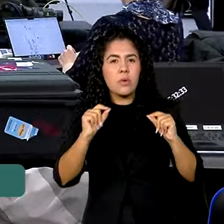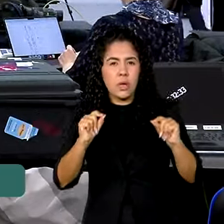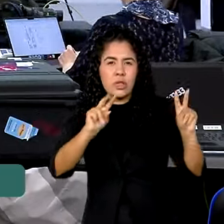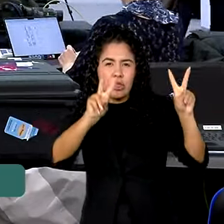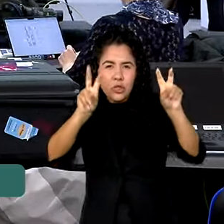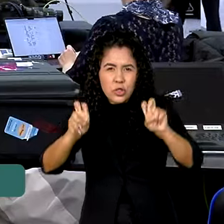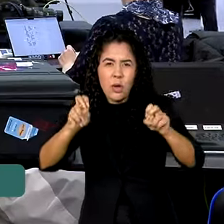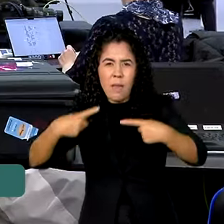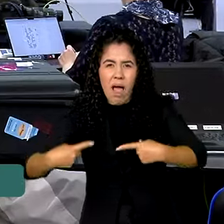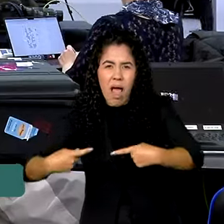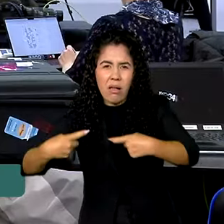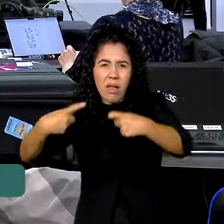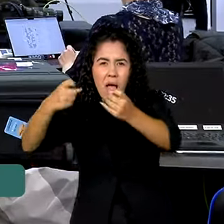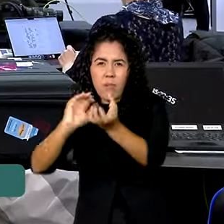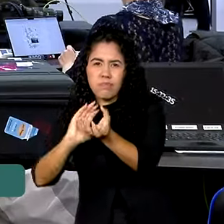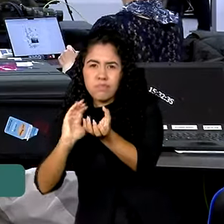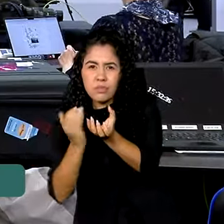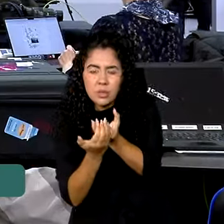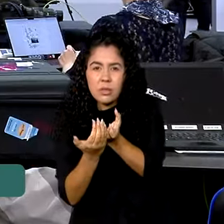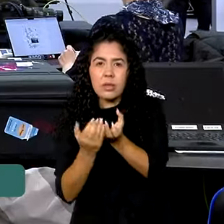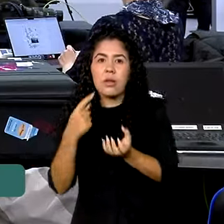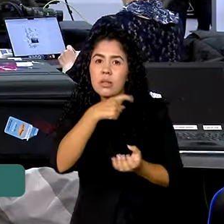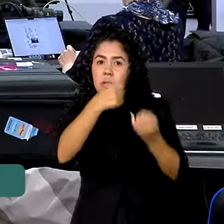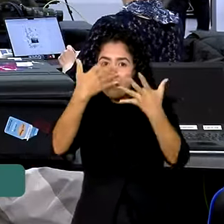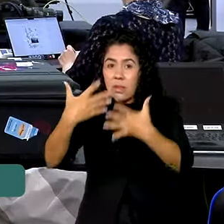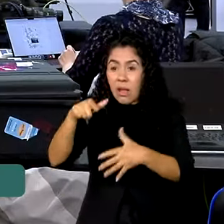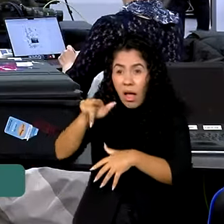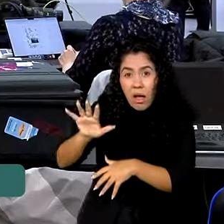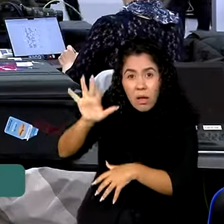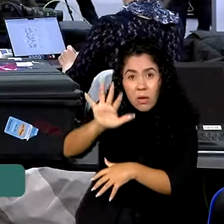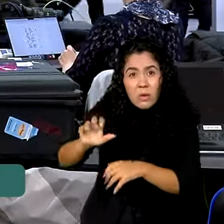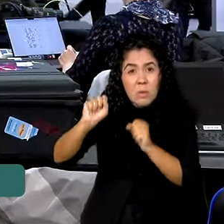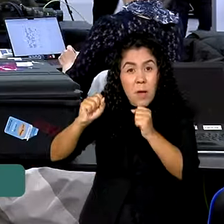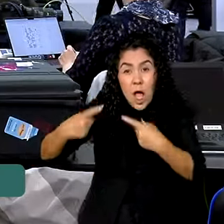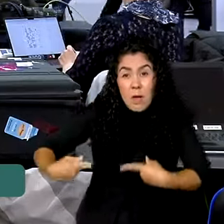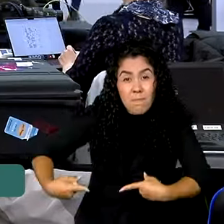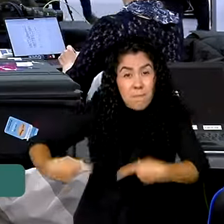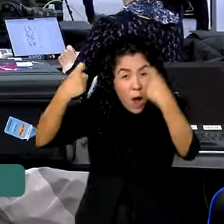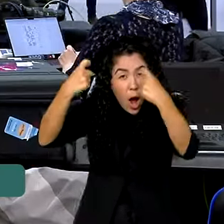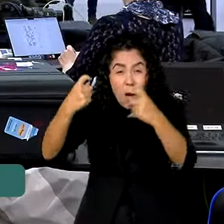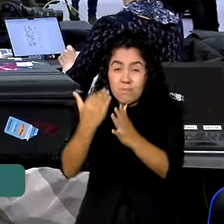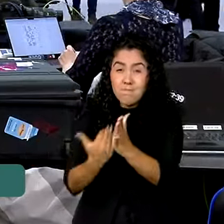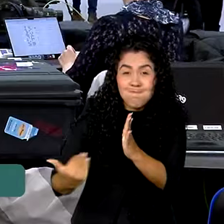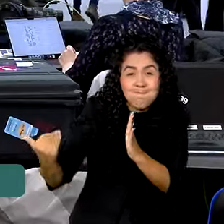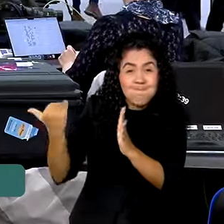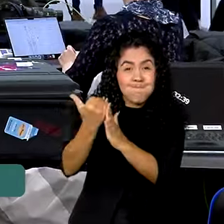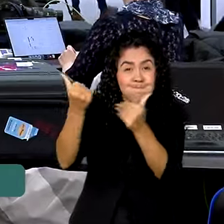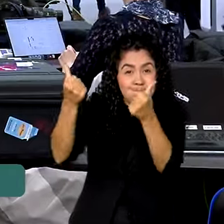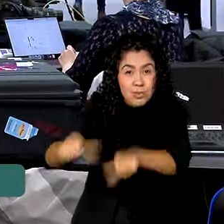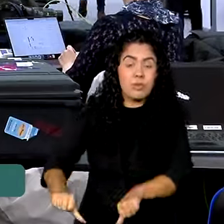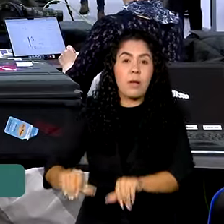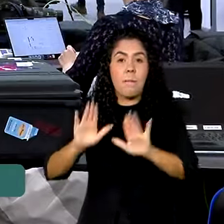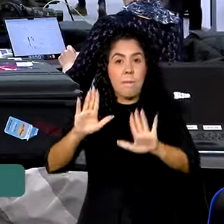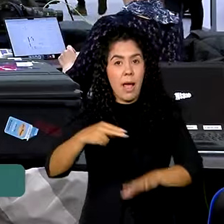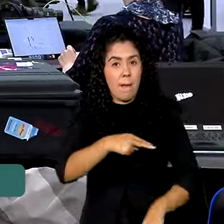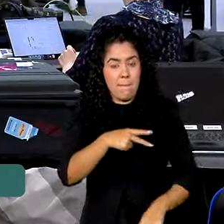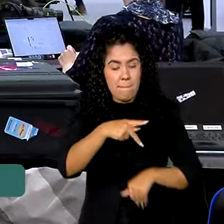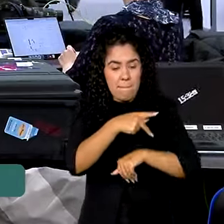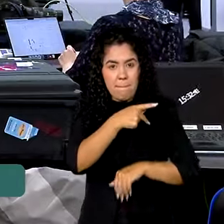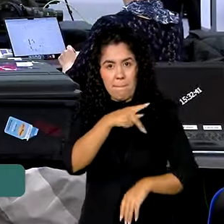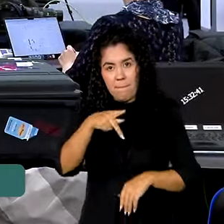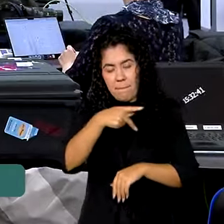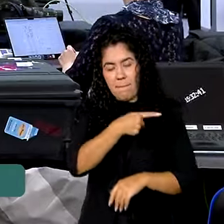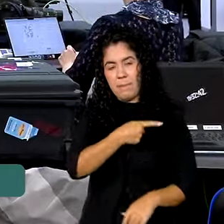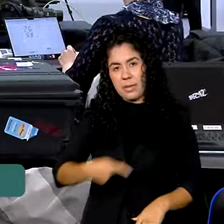médio e disse que a região está à beira de uma guerra em grande escala Já o presidente da China xijin pin